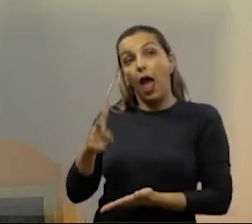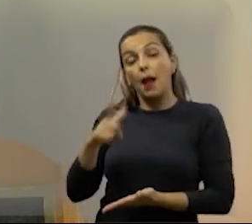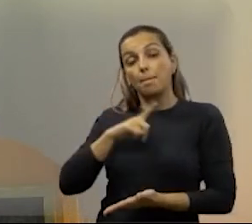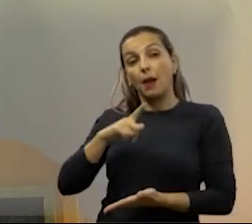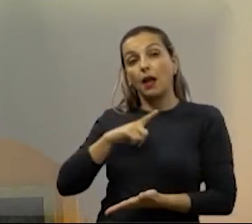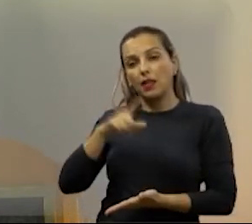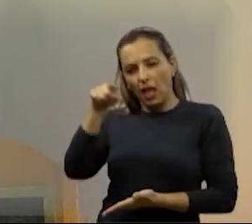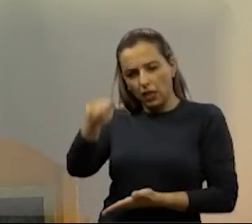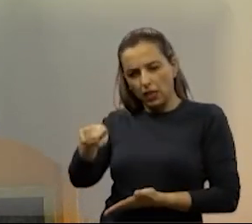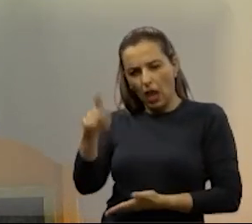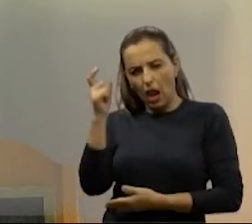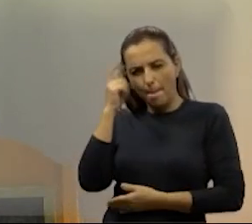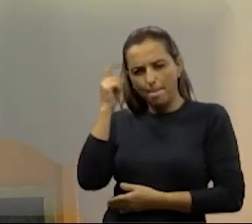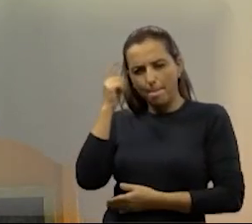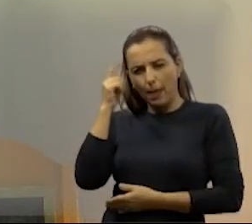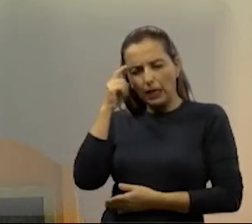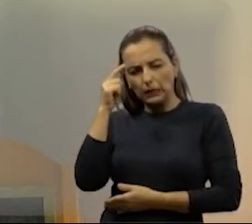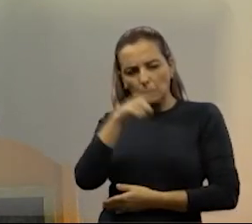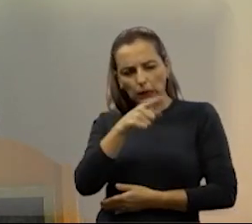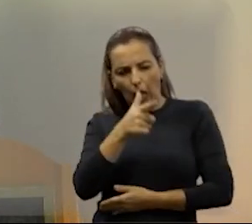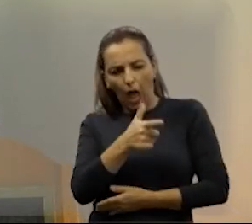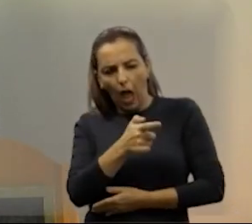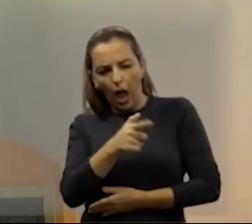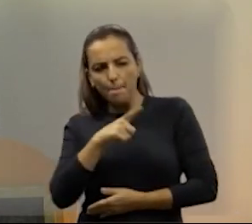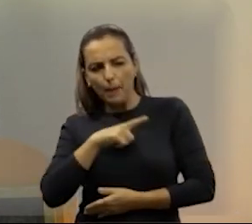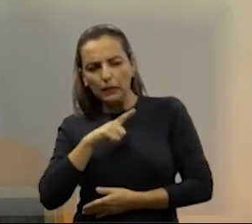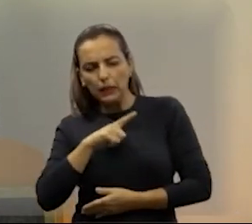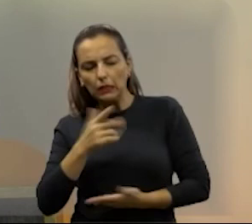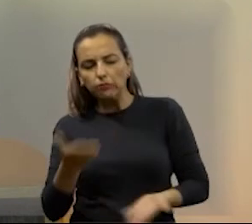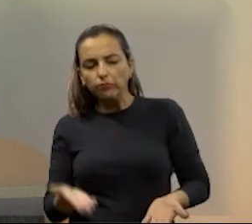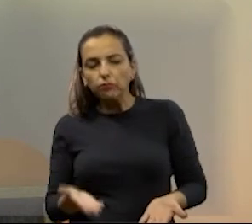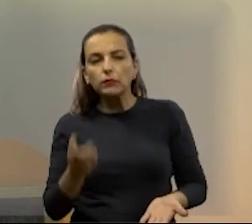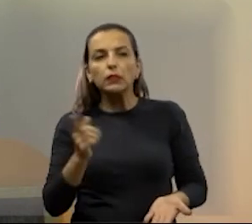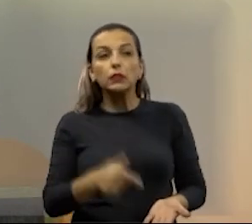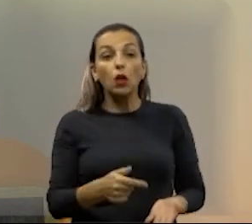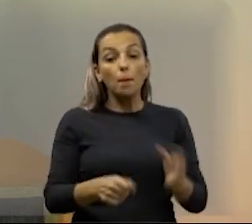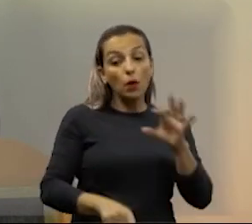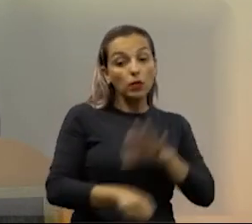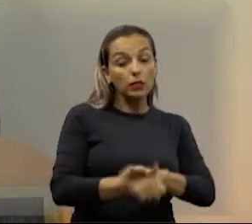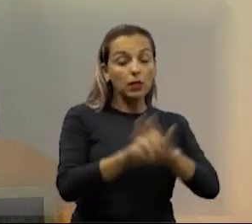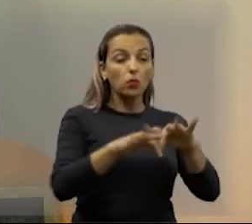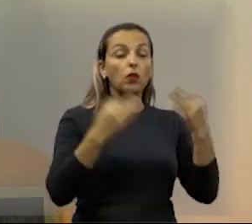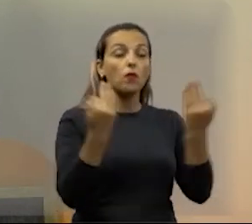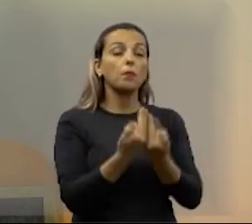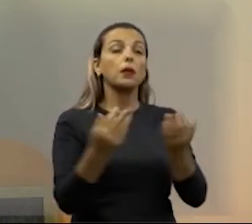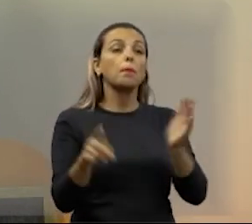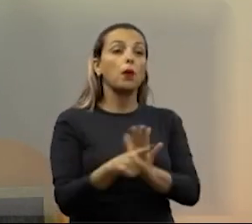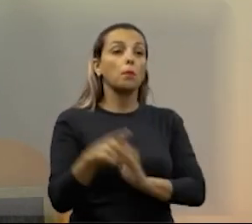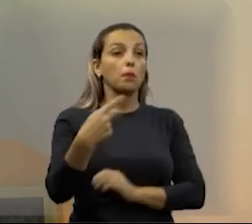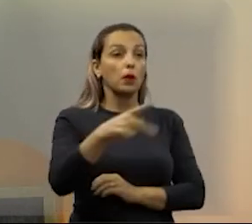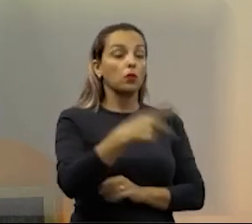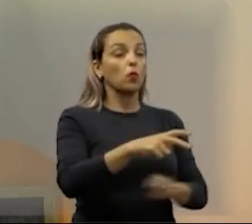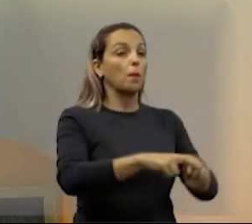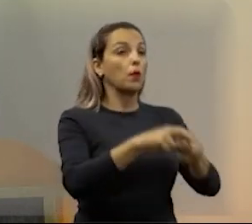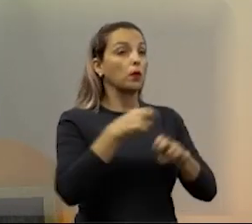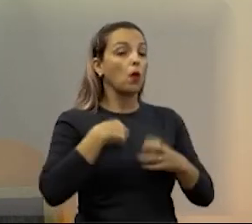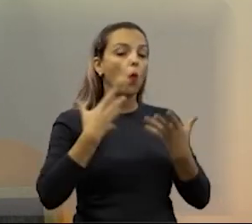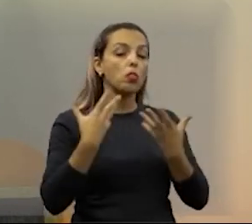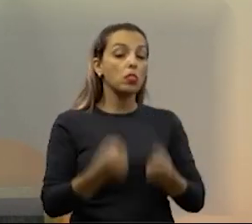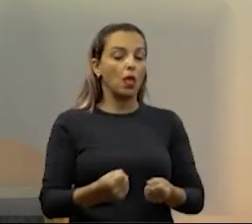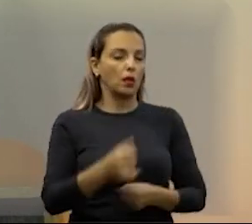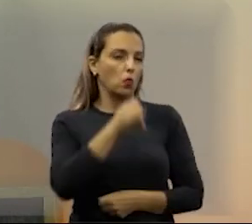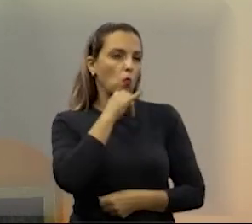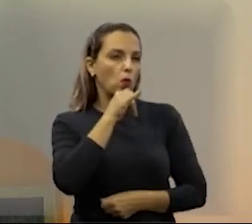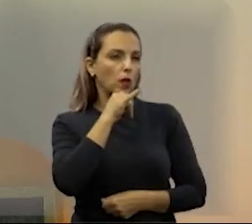vai pensar duas vezes em entrar na sua casa. Então, a sua proteção e dignidade de sua família. Por isso, eu sou a favor. Veja por um